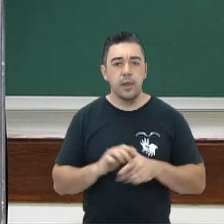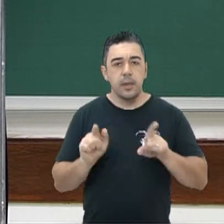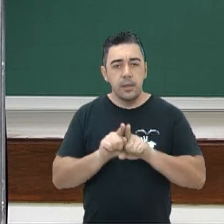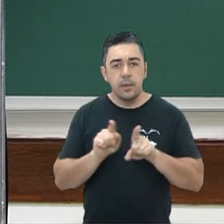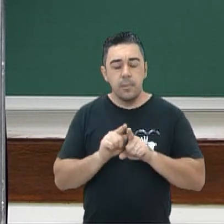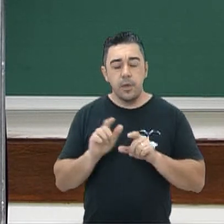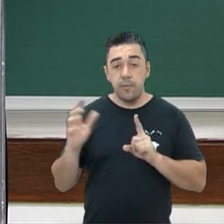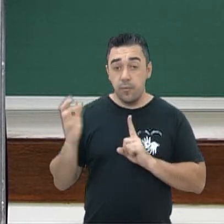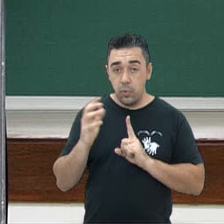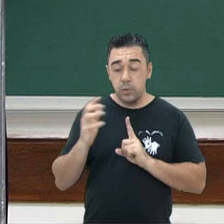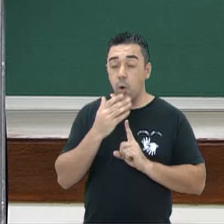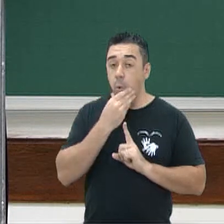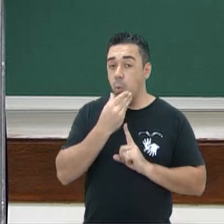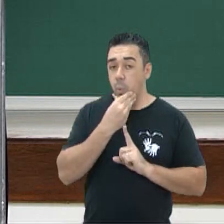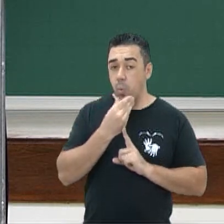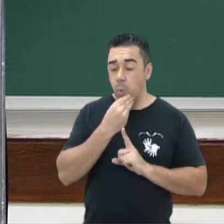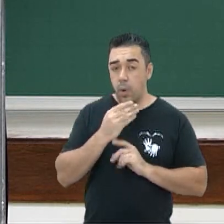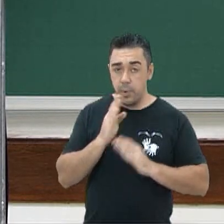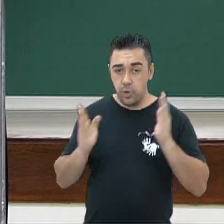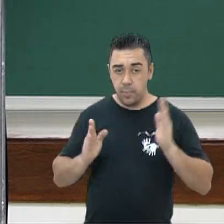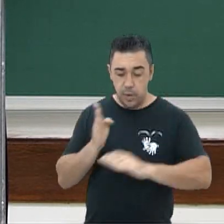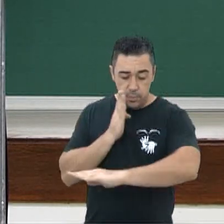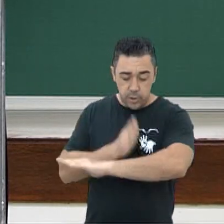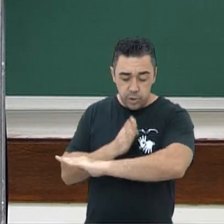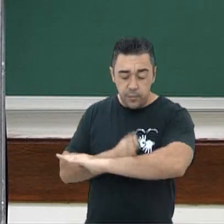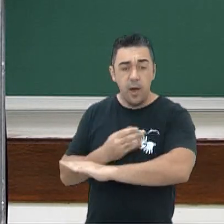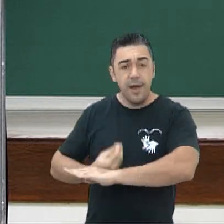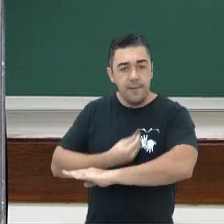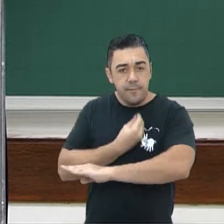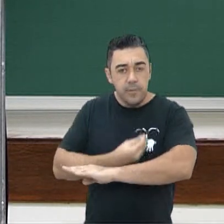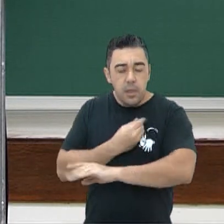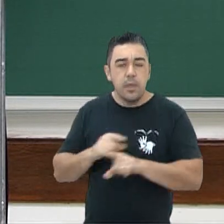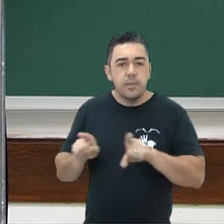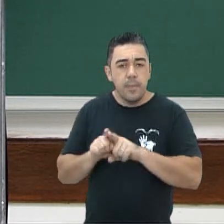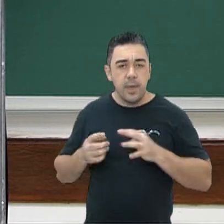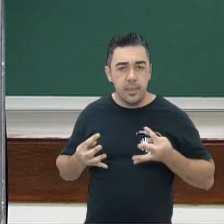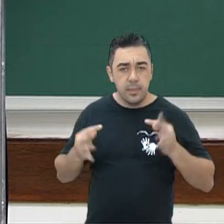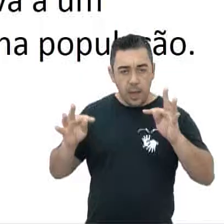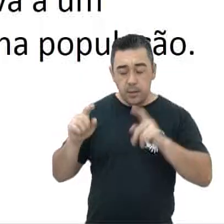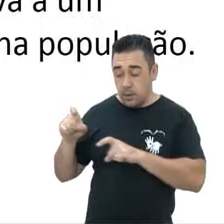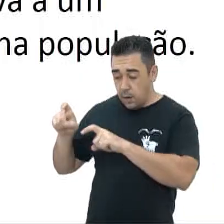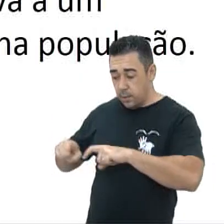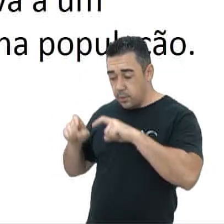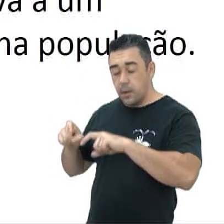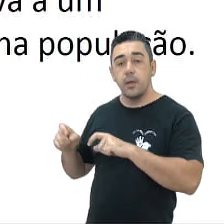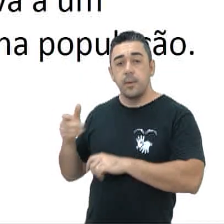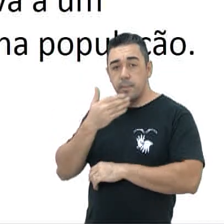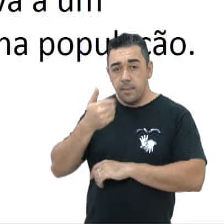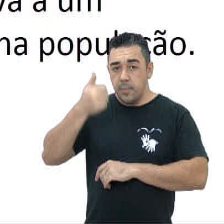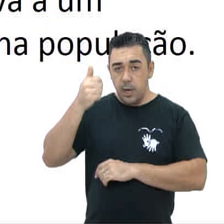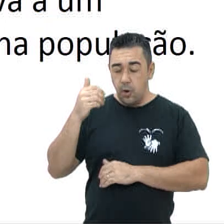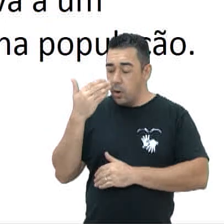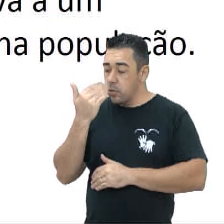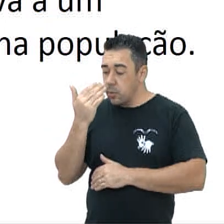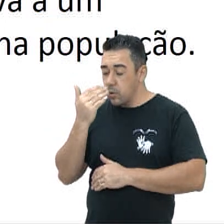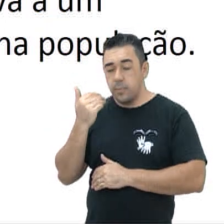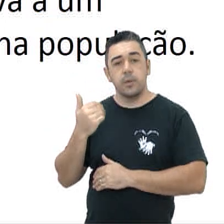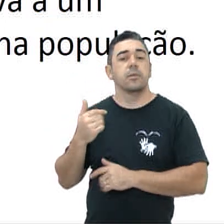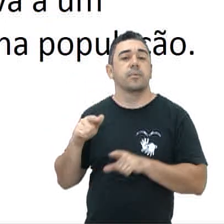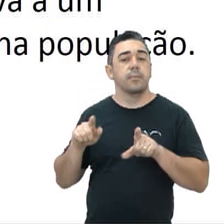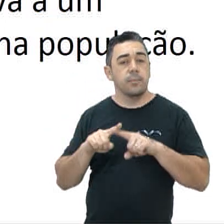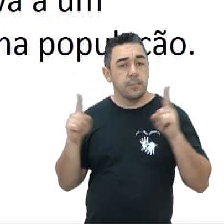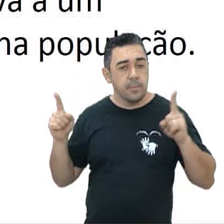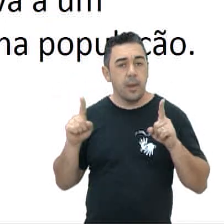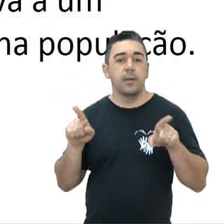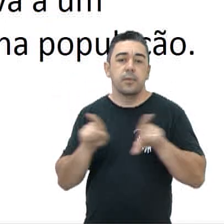diretamente a mentalidade do homem medieval e sua vida. As inovações técnicas na agricultura possibilitaram uma melhor nutrição, mas